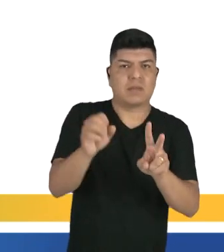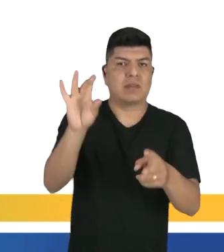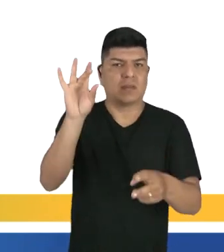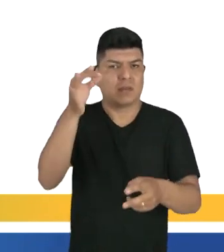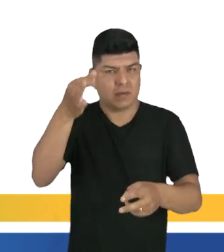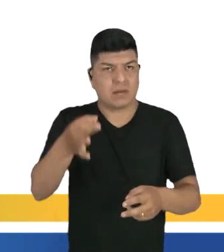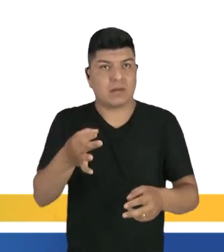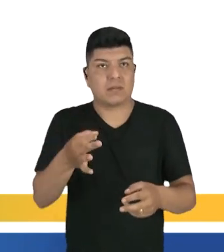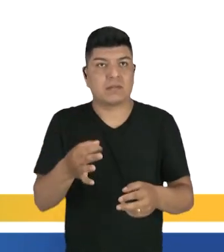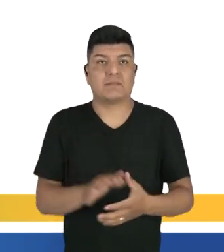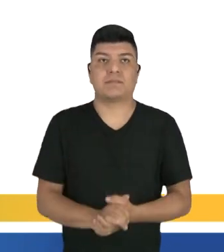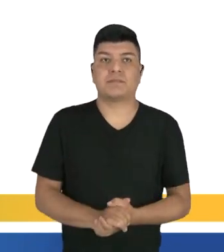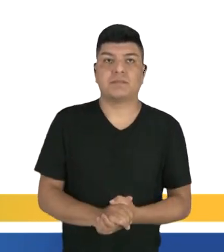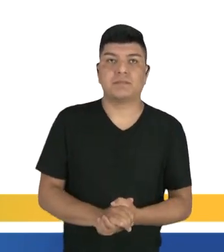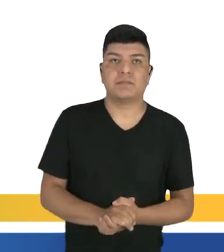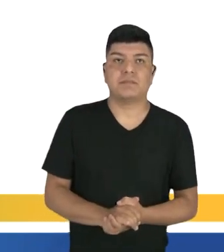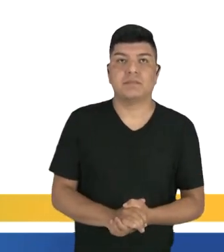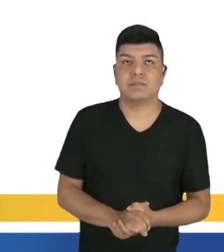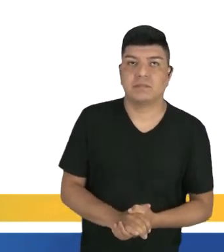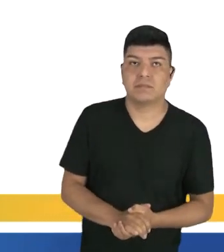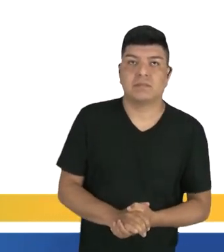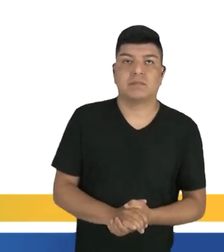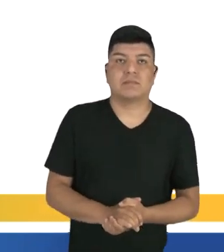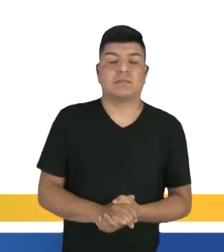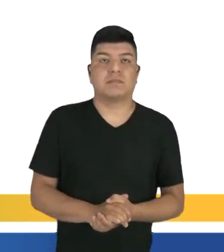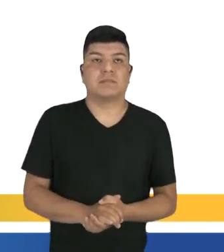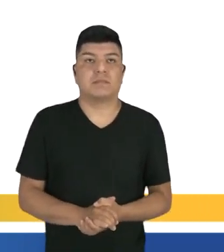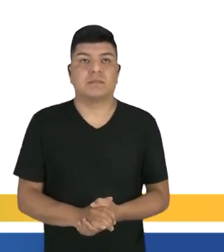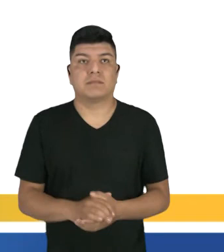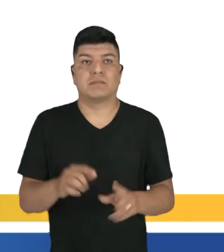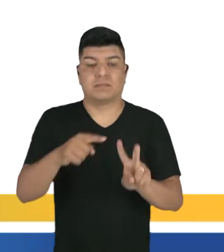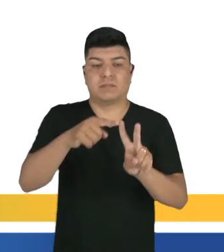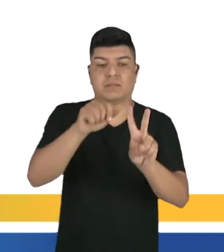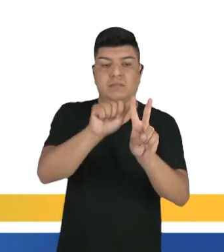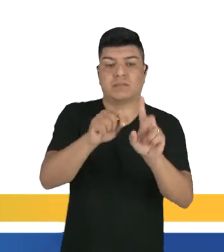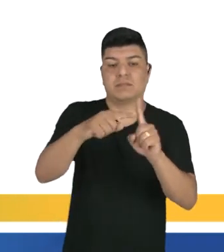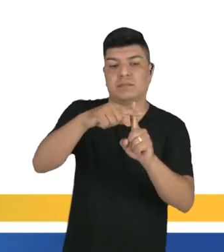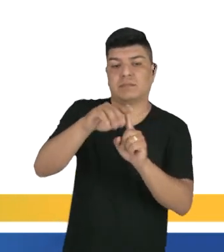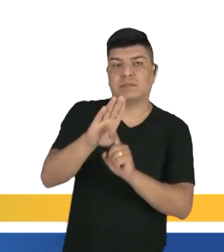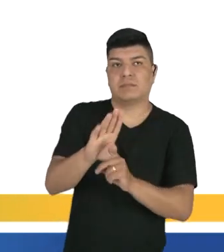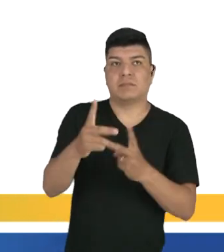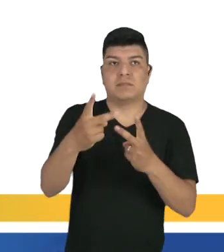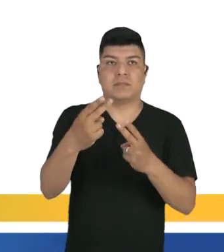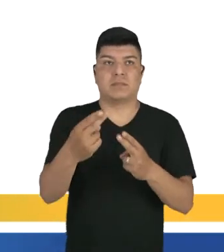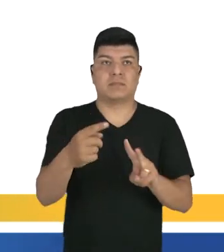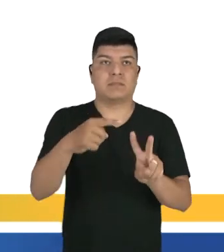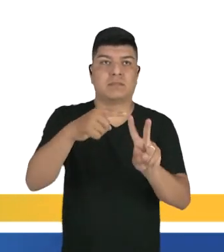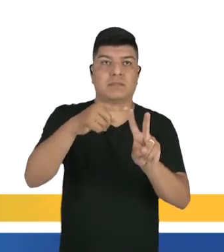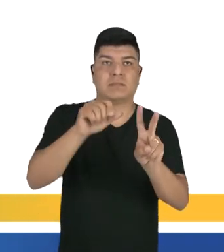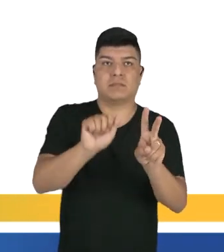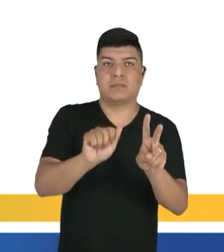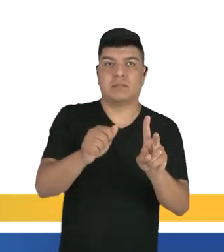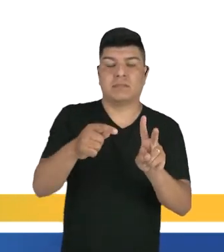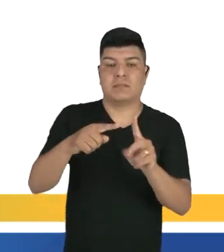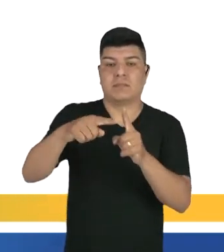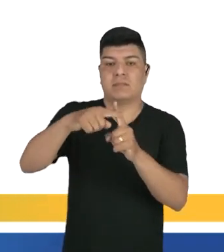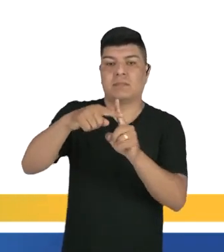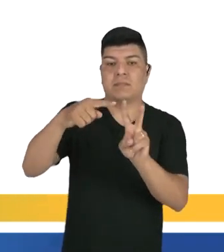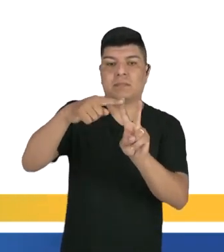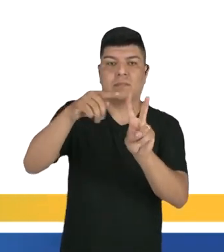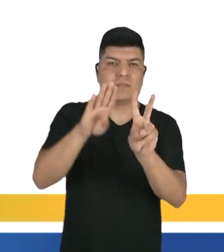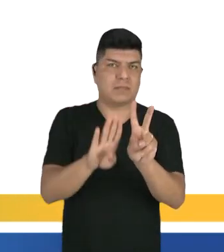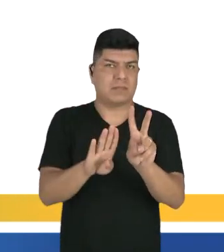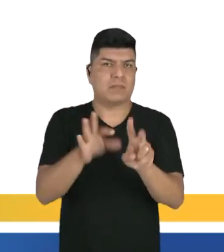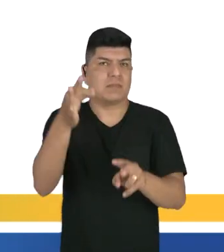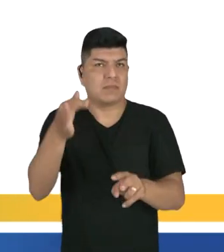Né? A letra B me fala o seguinte, né? A questão 2. A raiz de A mais B é igual a raiz de A mais a raiz de B. Será que